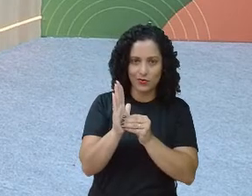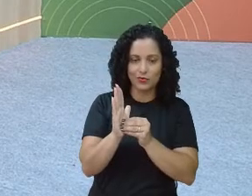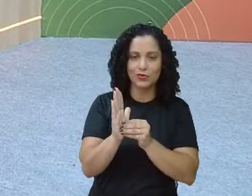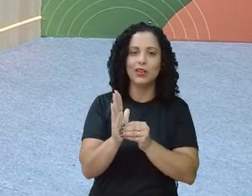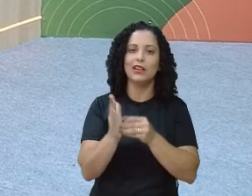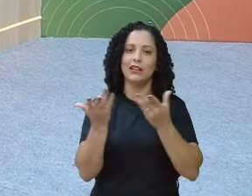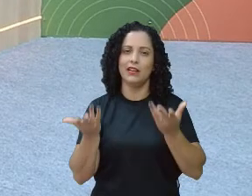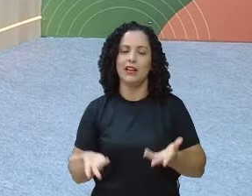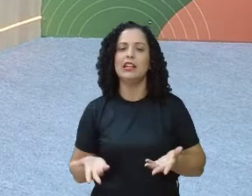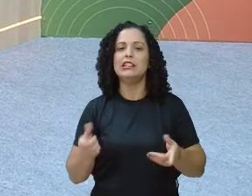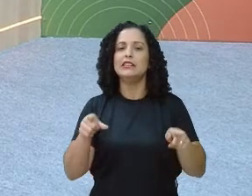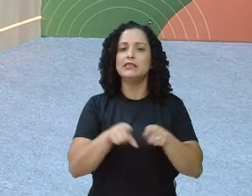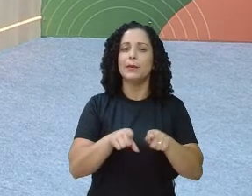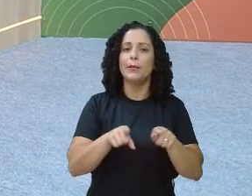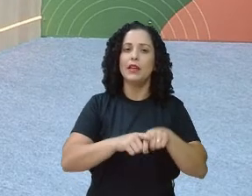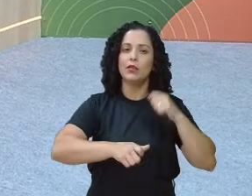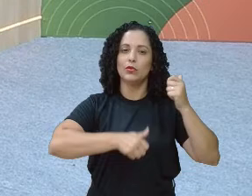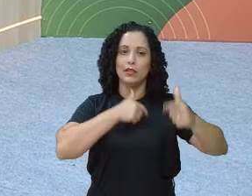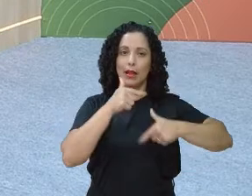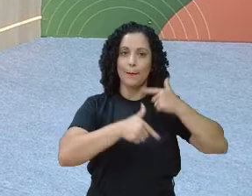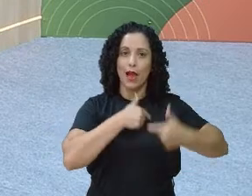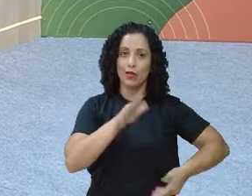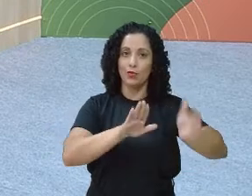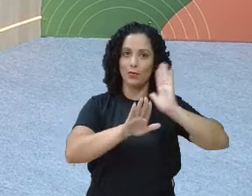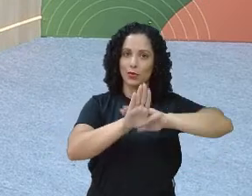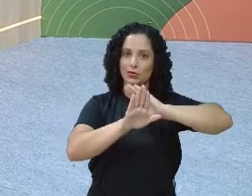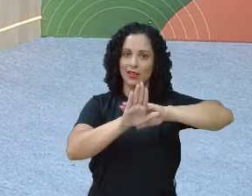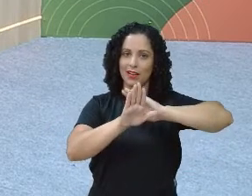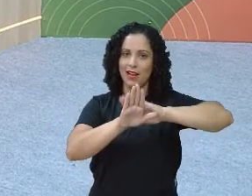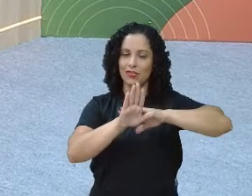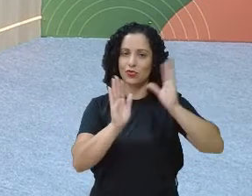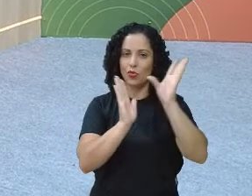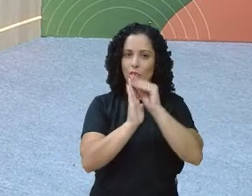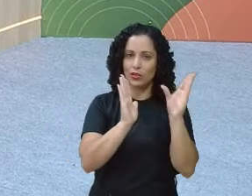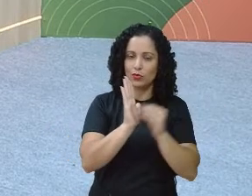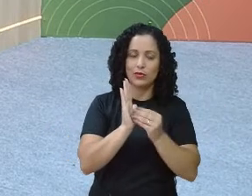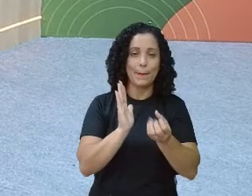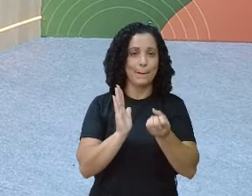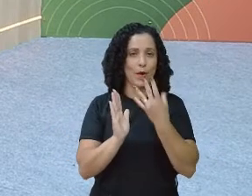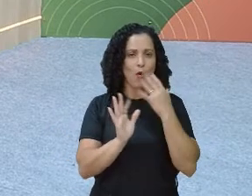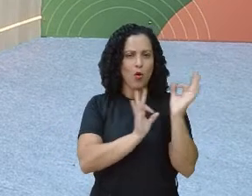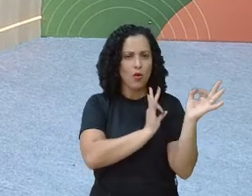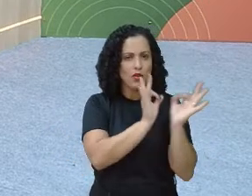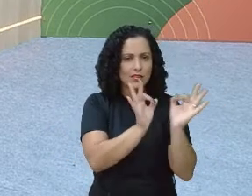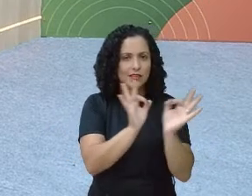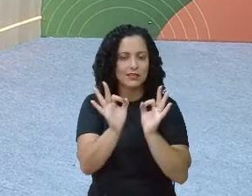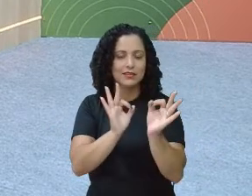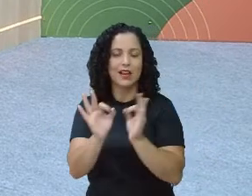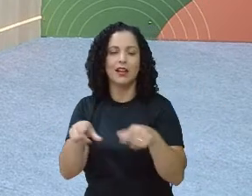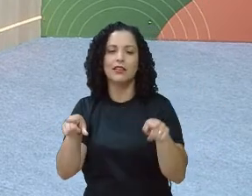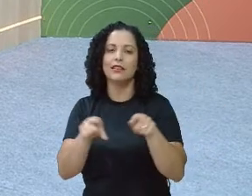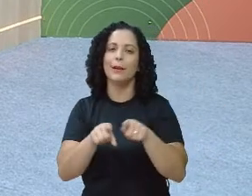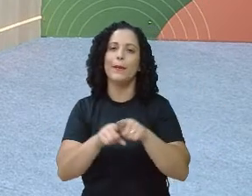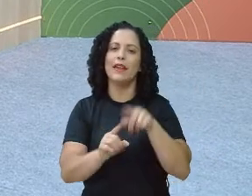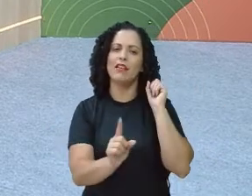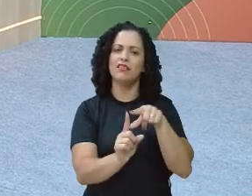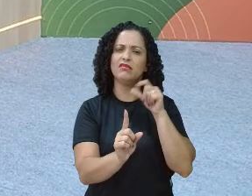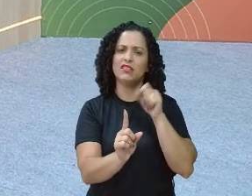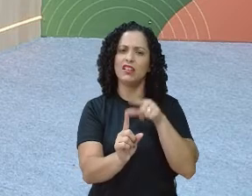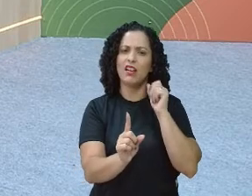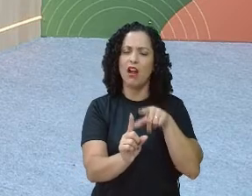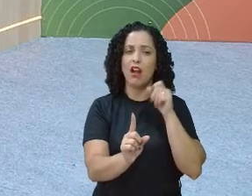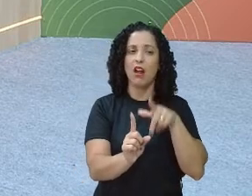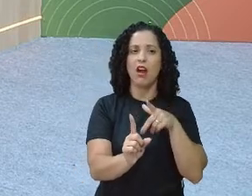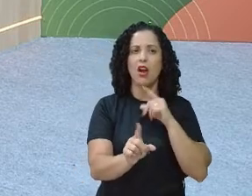jornalismo, que o trabalho por trás daquele conteúdo é muito bom, e, ao mesmo tempo, criticar